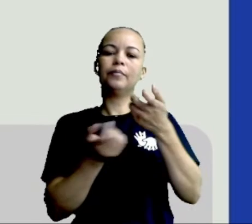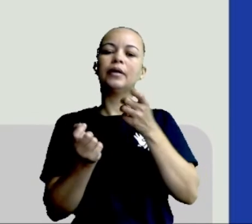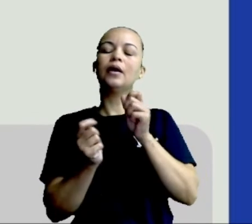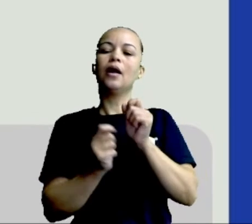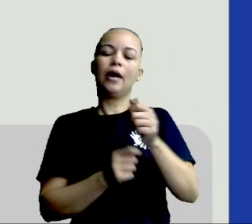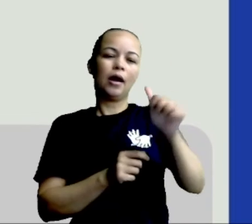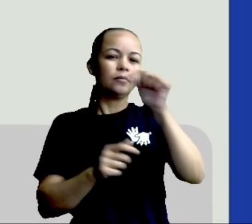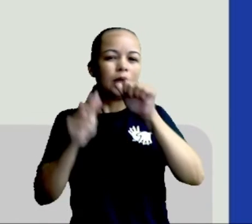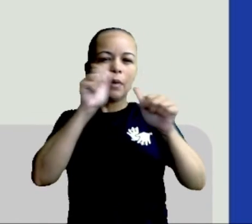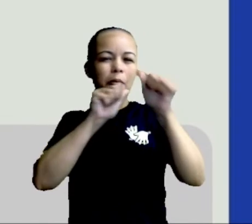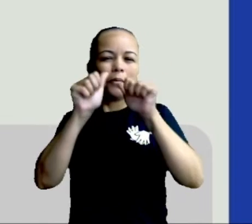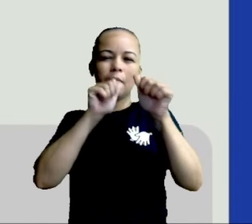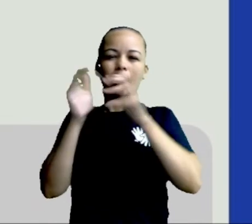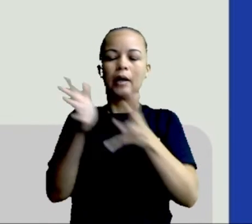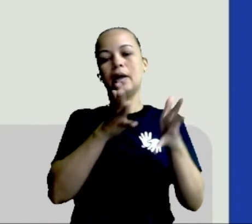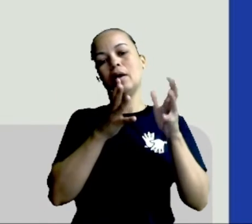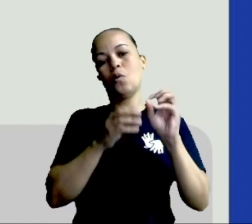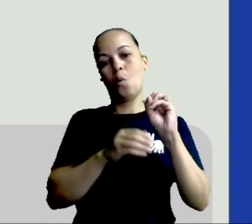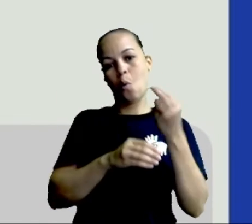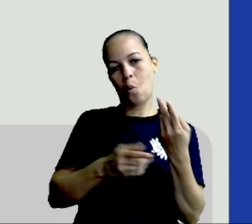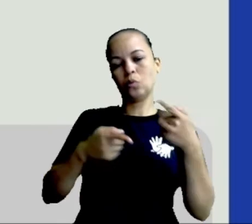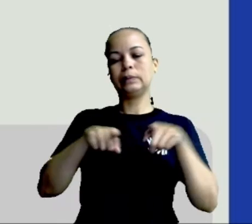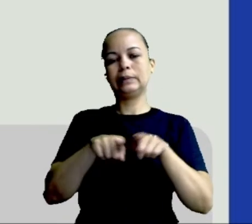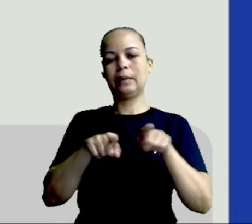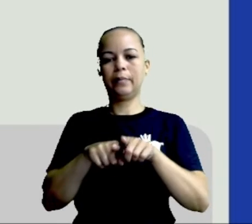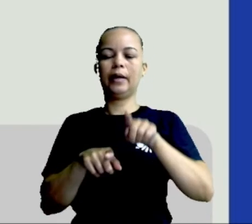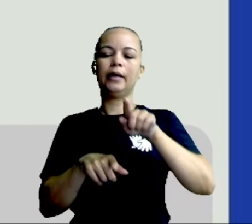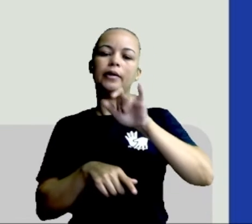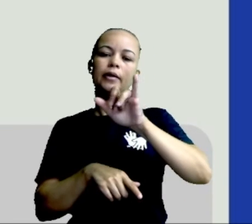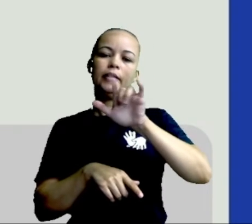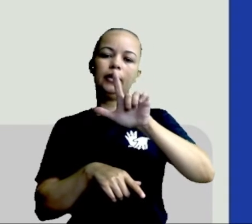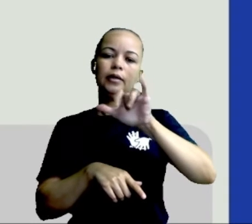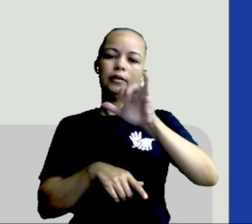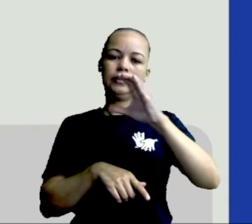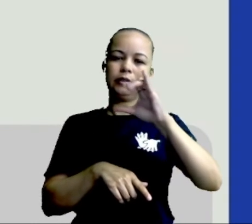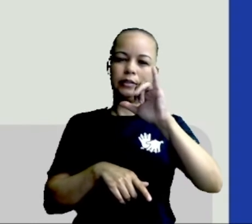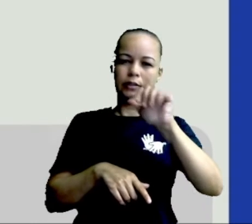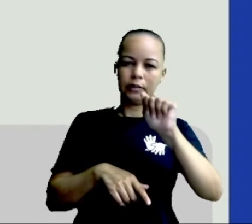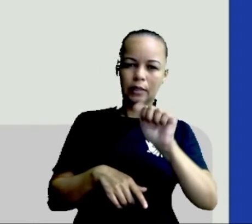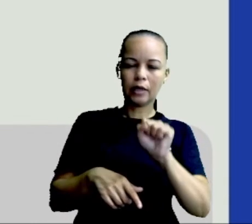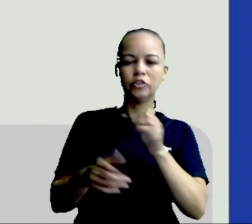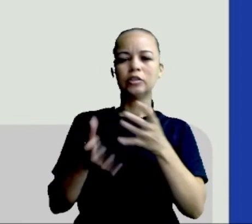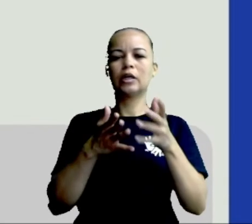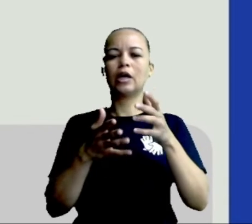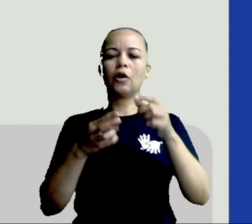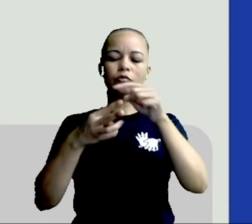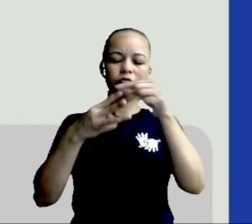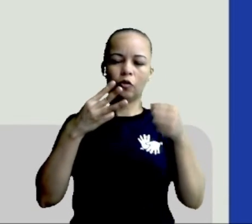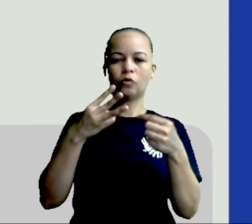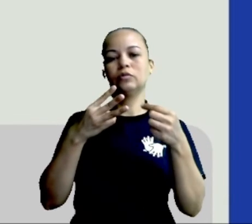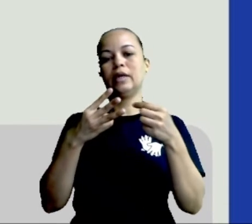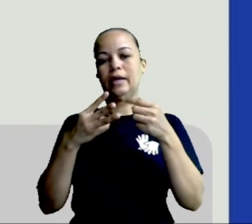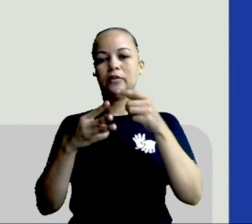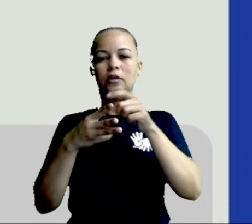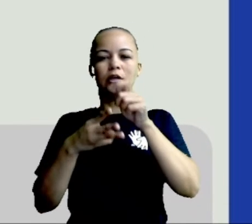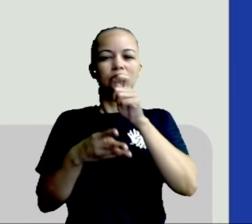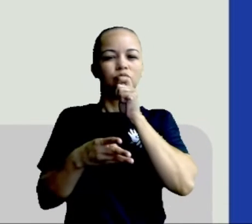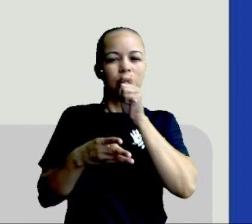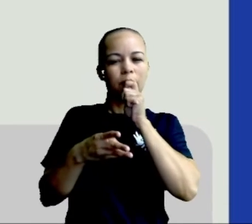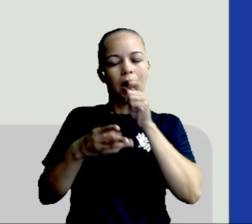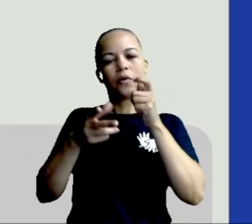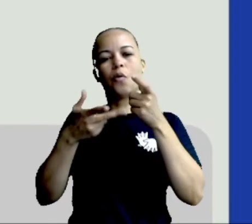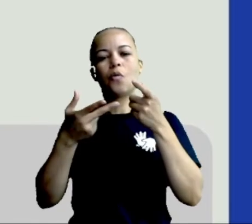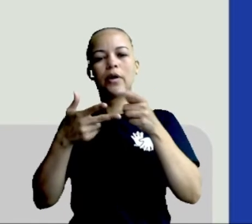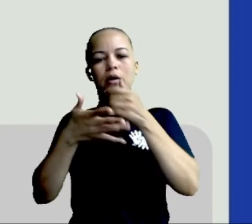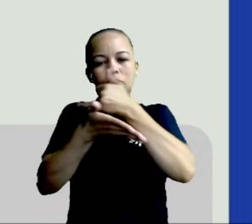ou seja, aquelas drogas também ilícitas, né, que eu também citei para vocês, como a maconha, a cocaína, o LSD.